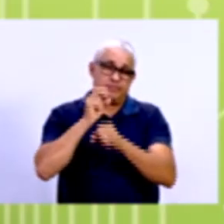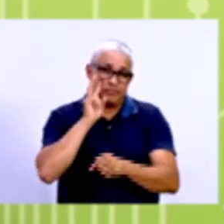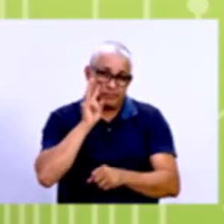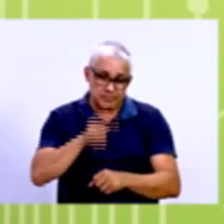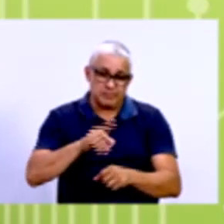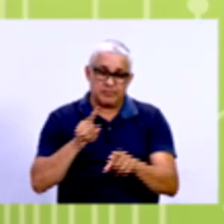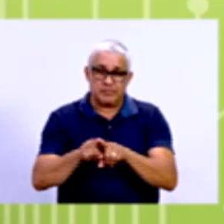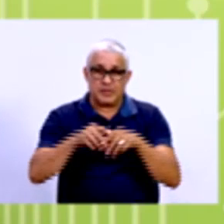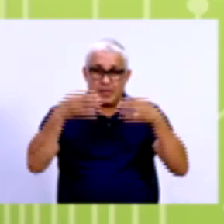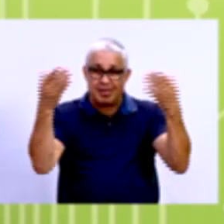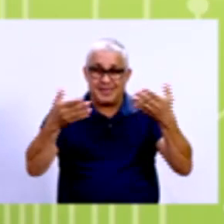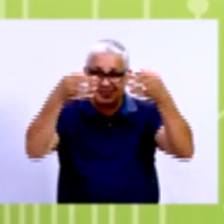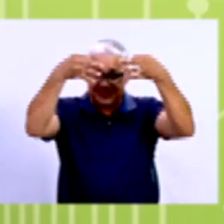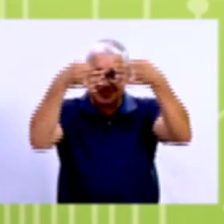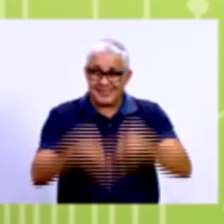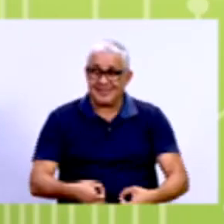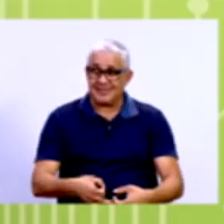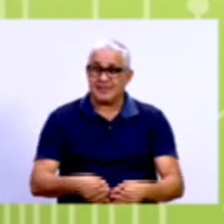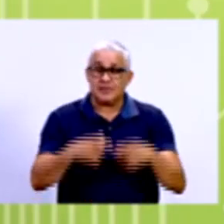verem certinho